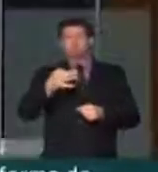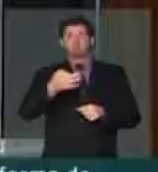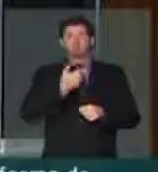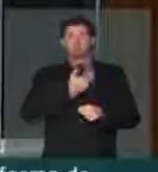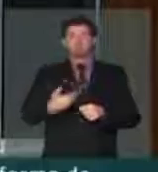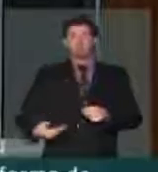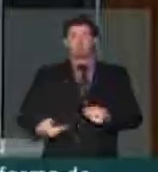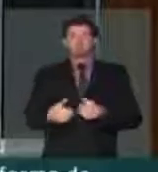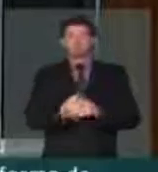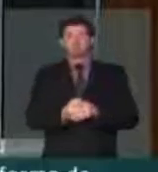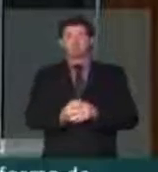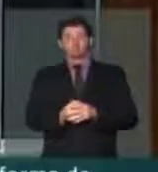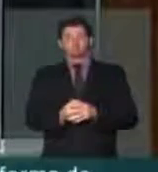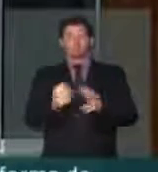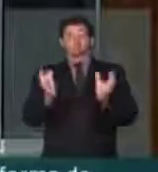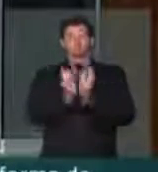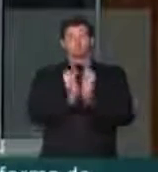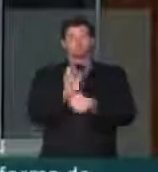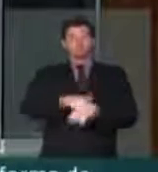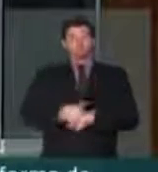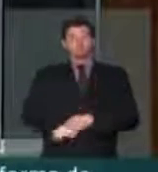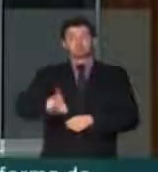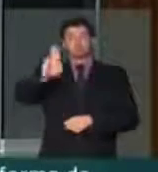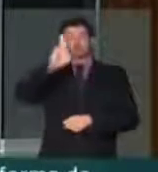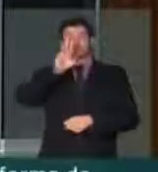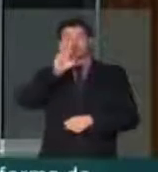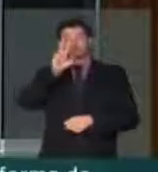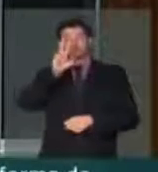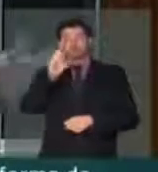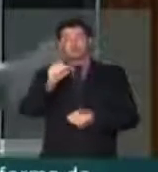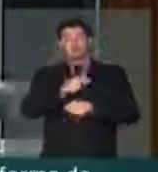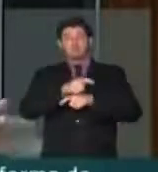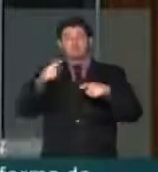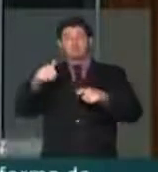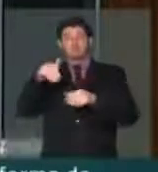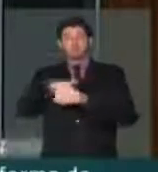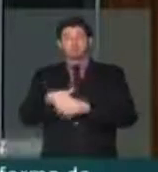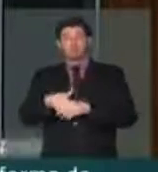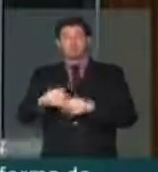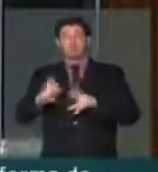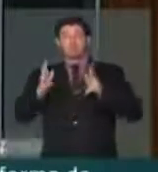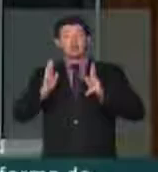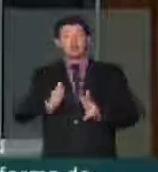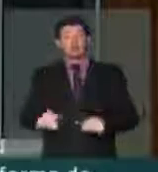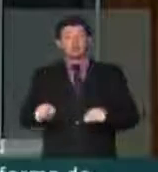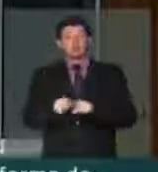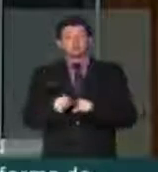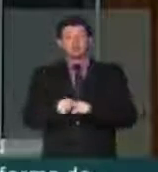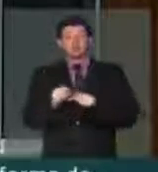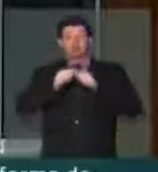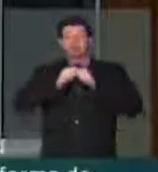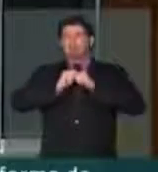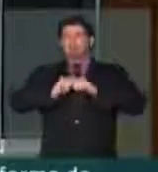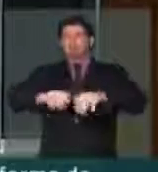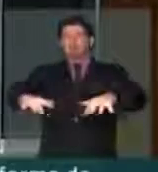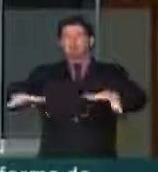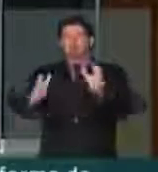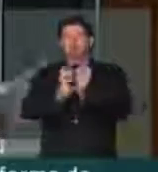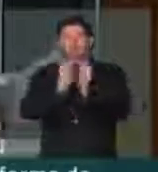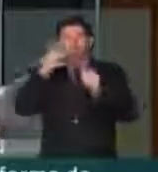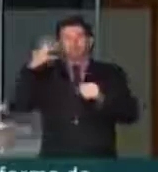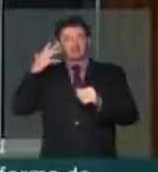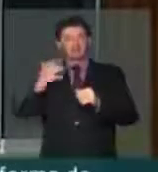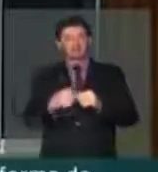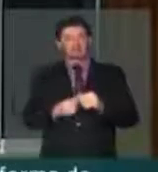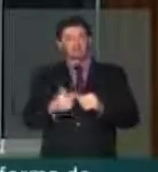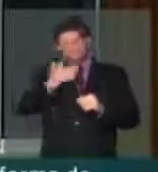pública, com chapas mais representativas do ponto de vista majoritário, e um enxugamento dessa pulverização partidária e